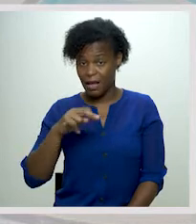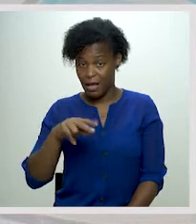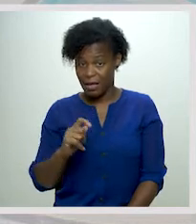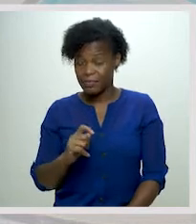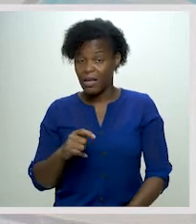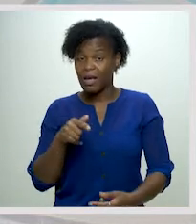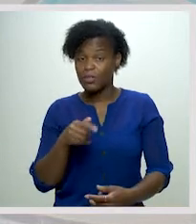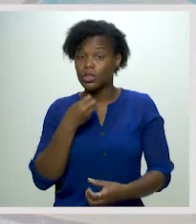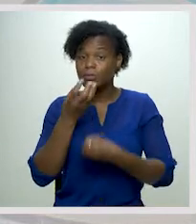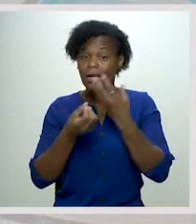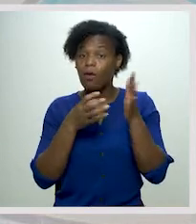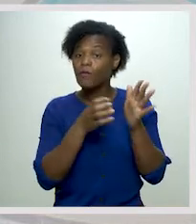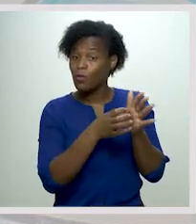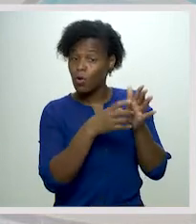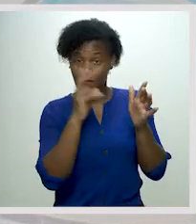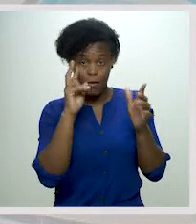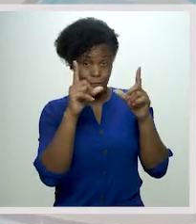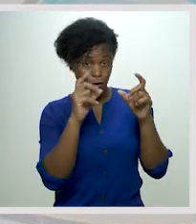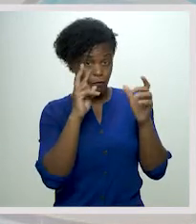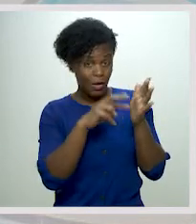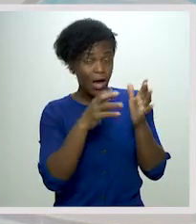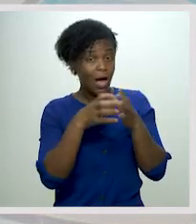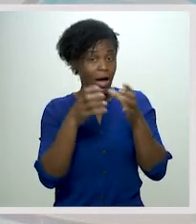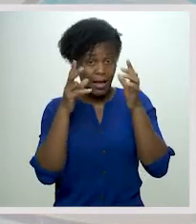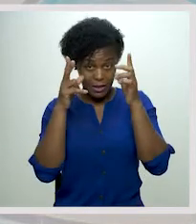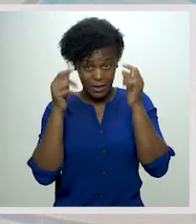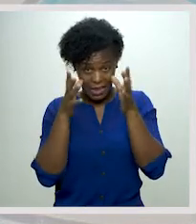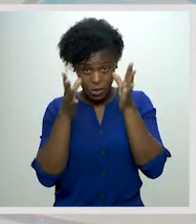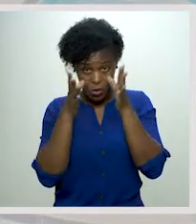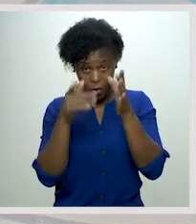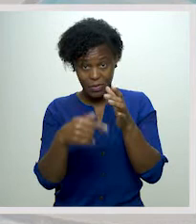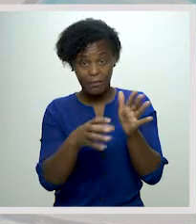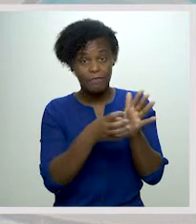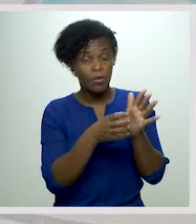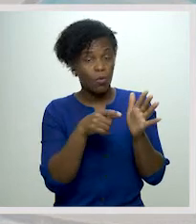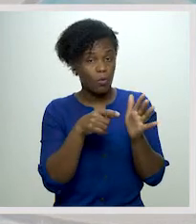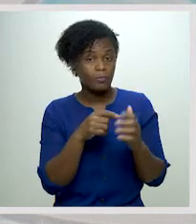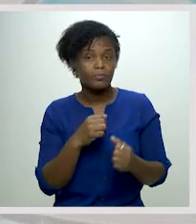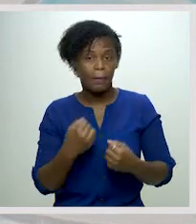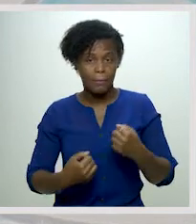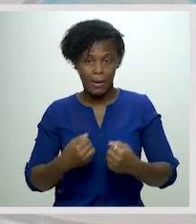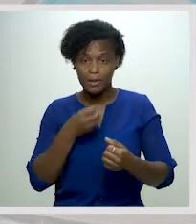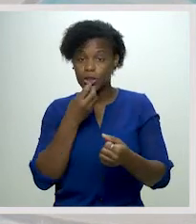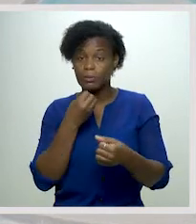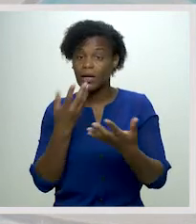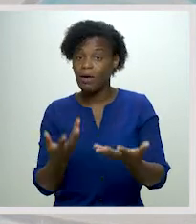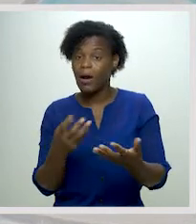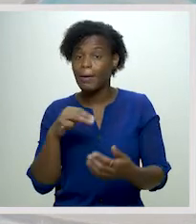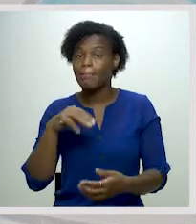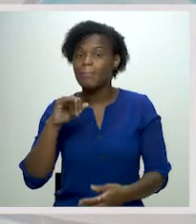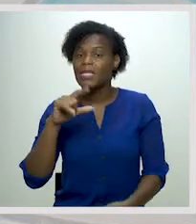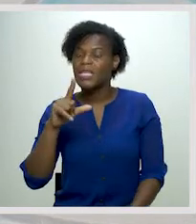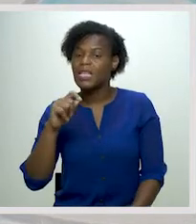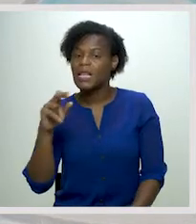Vou explicar-vos isso numa figura. Prestem bem atenção à figura do aparelho